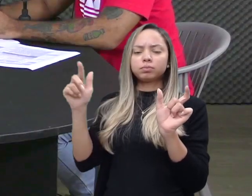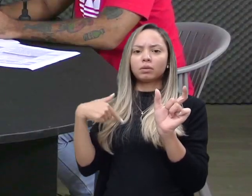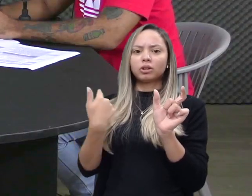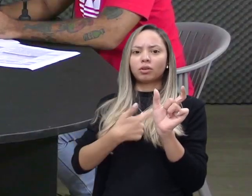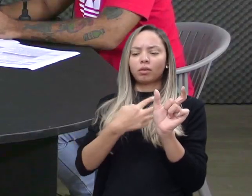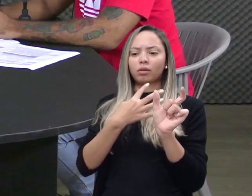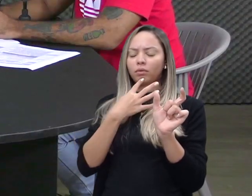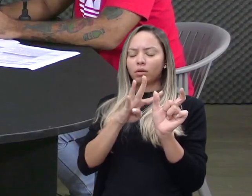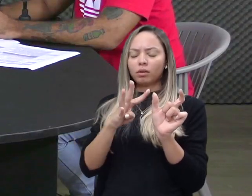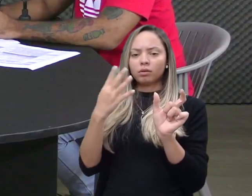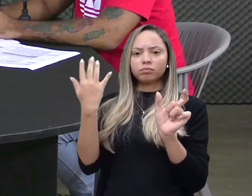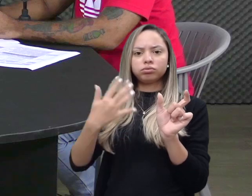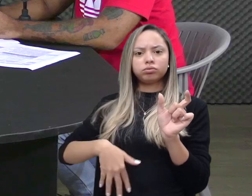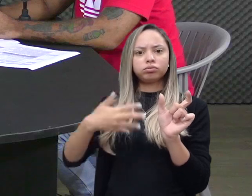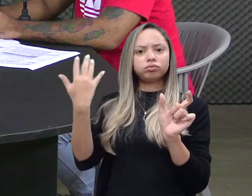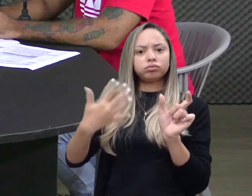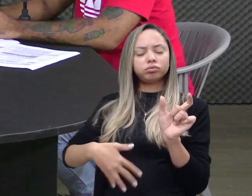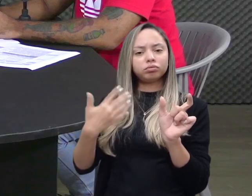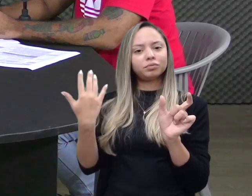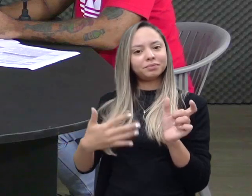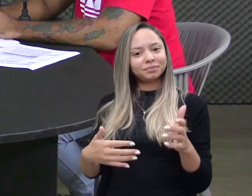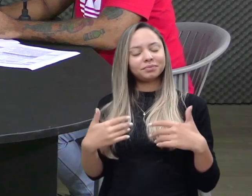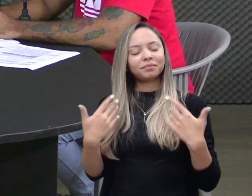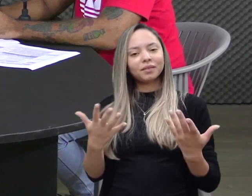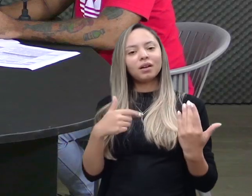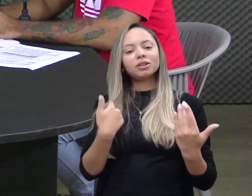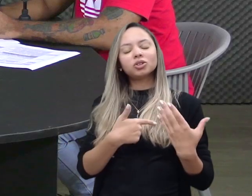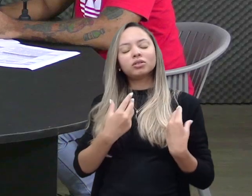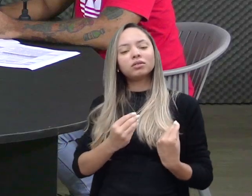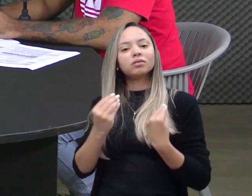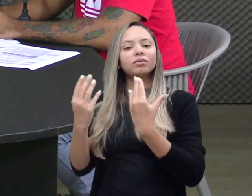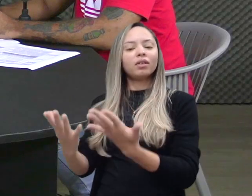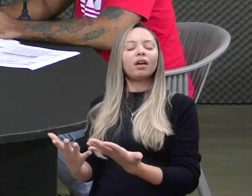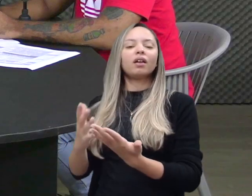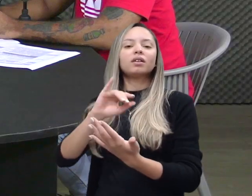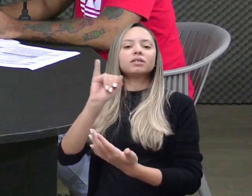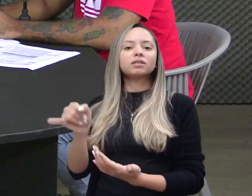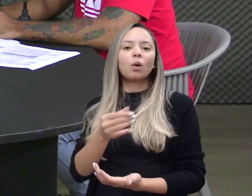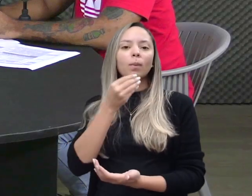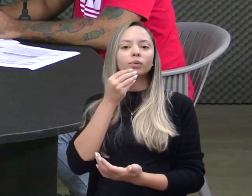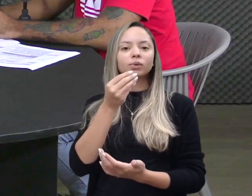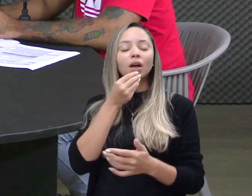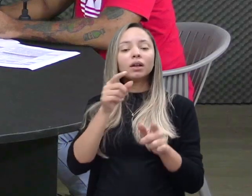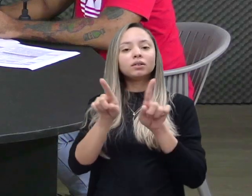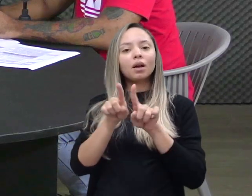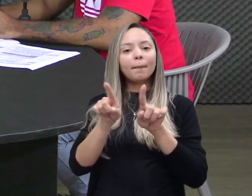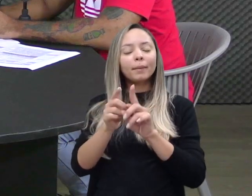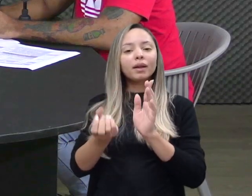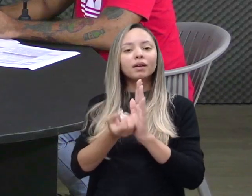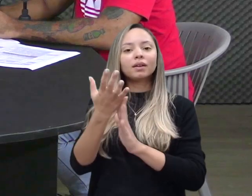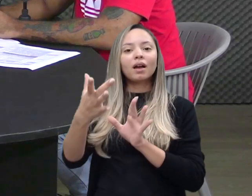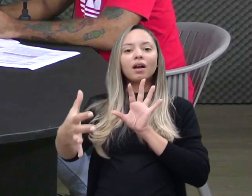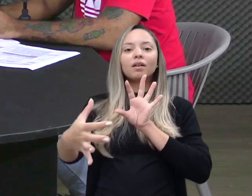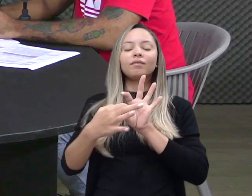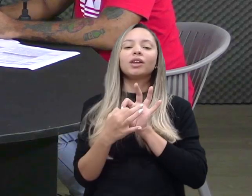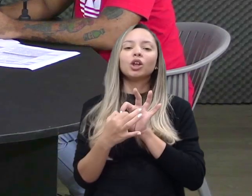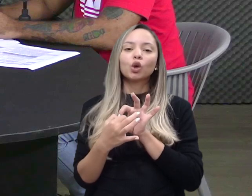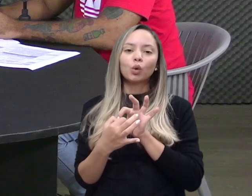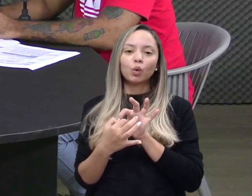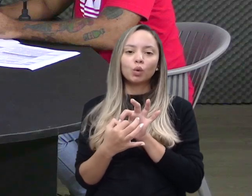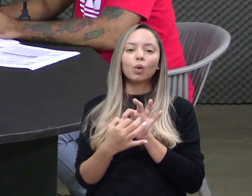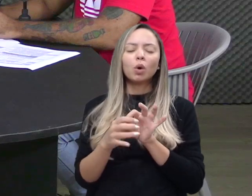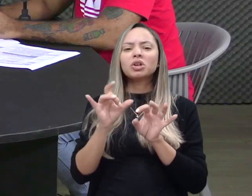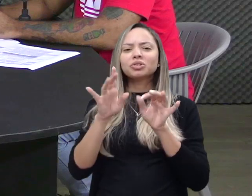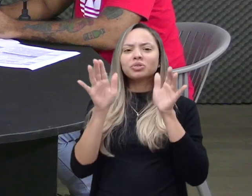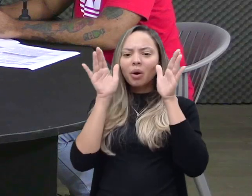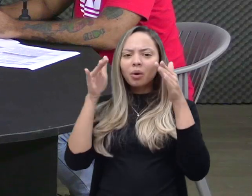aí a gente consegue oportunizar e gerar formação de vínculos, de laços para além da deficiência, para